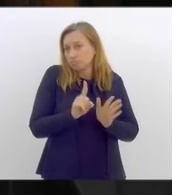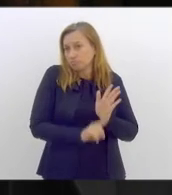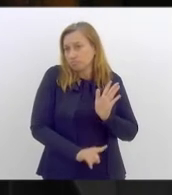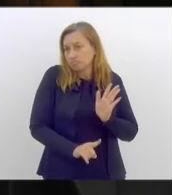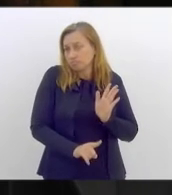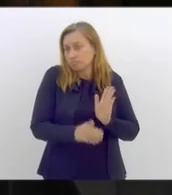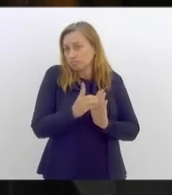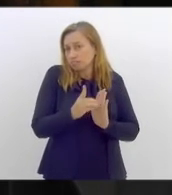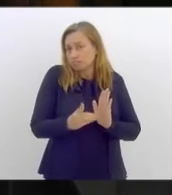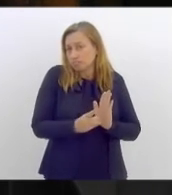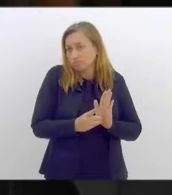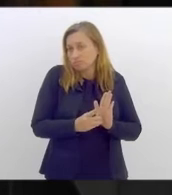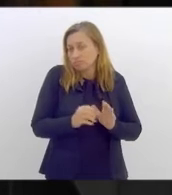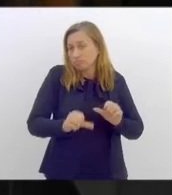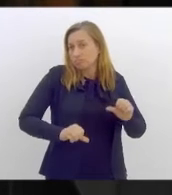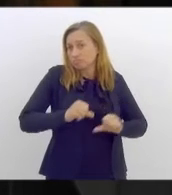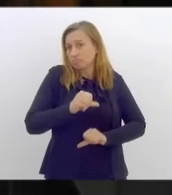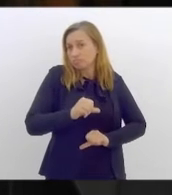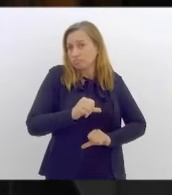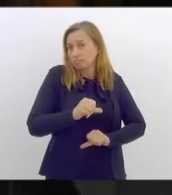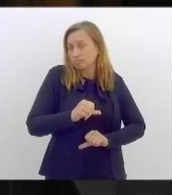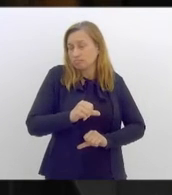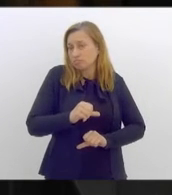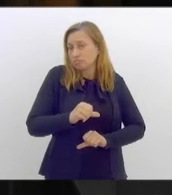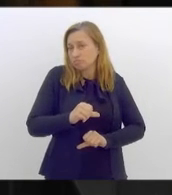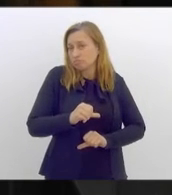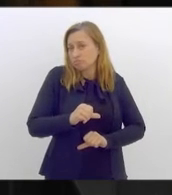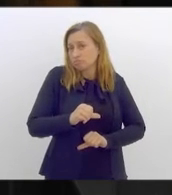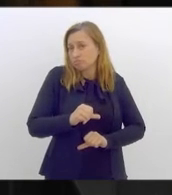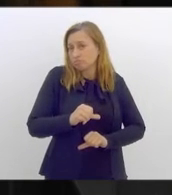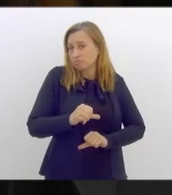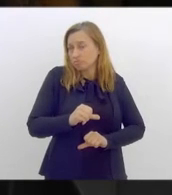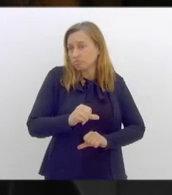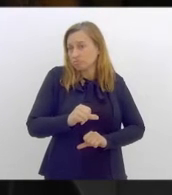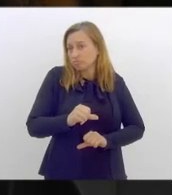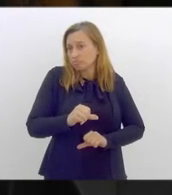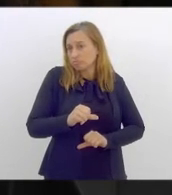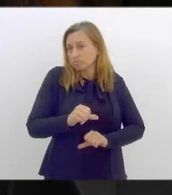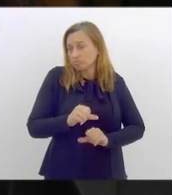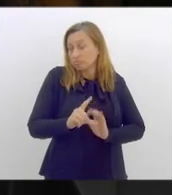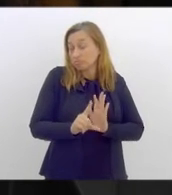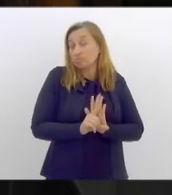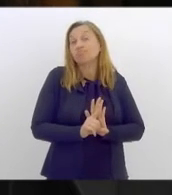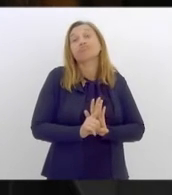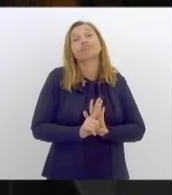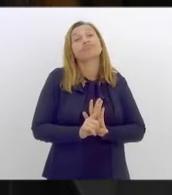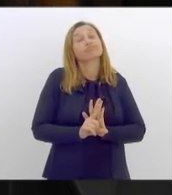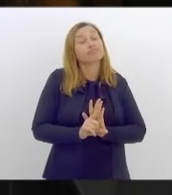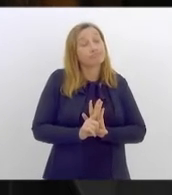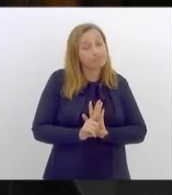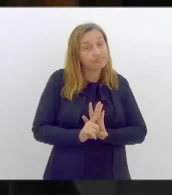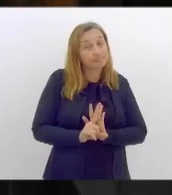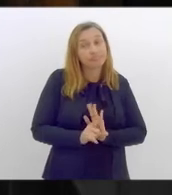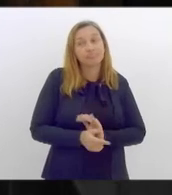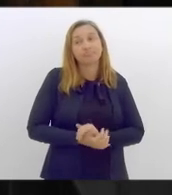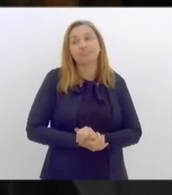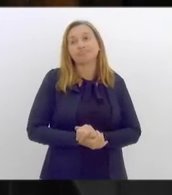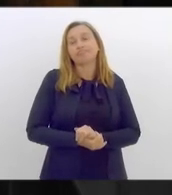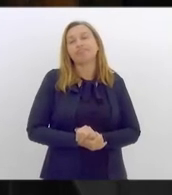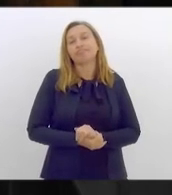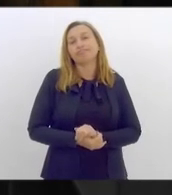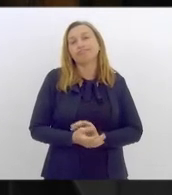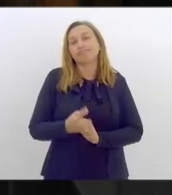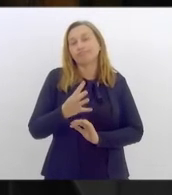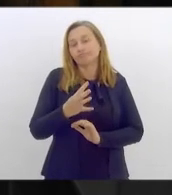decreto para transformar para transformar um em lei e o